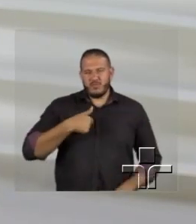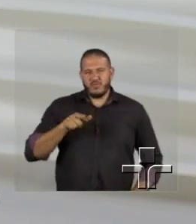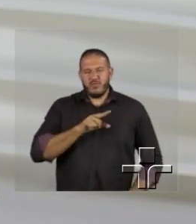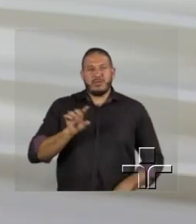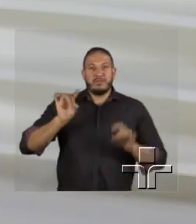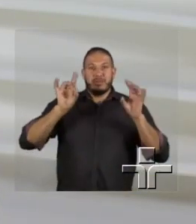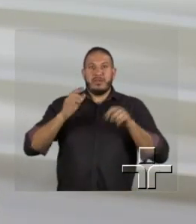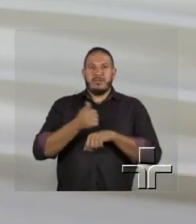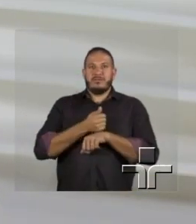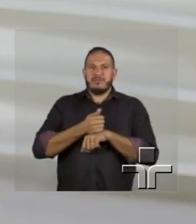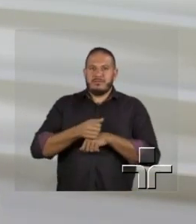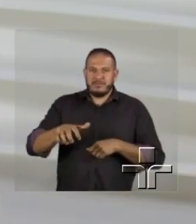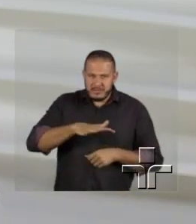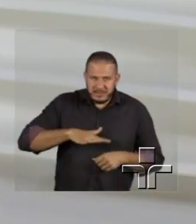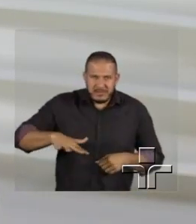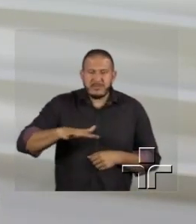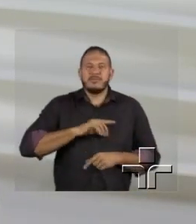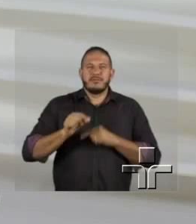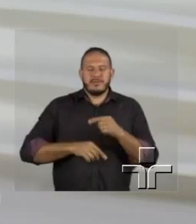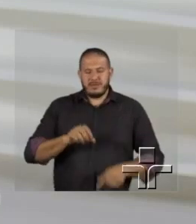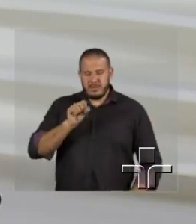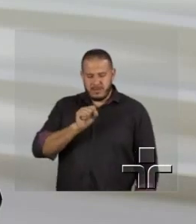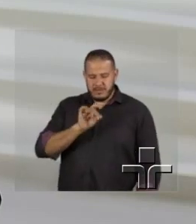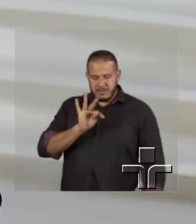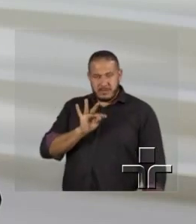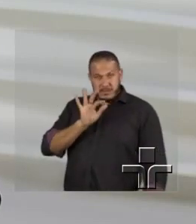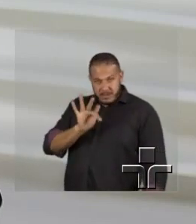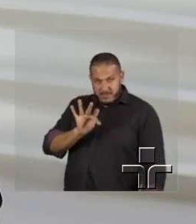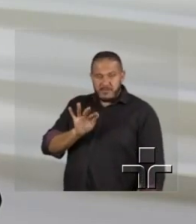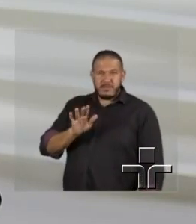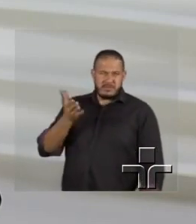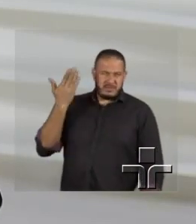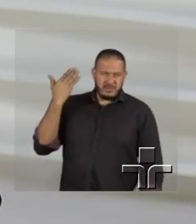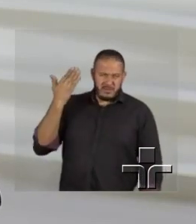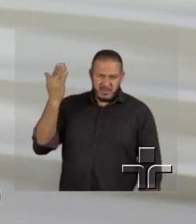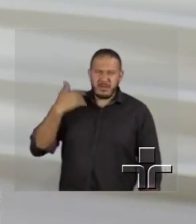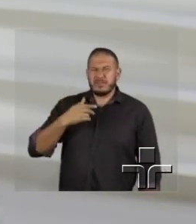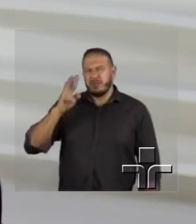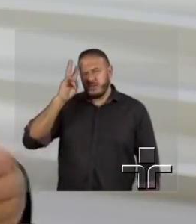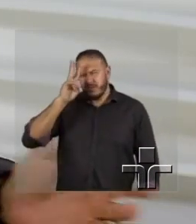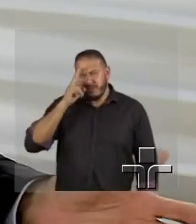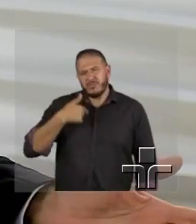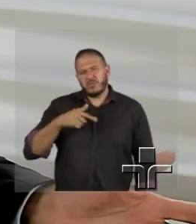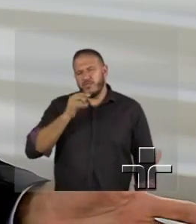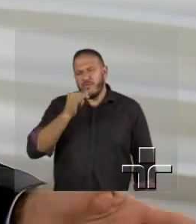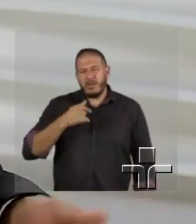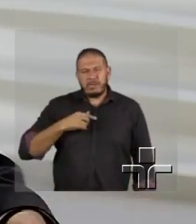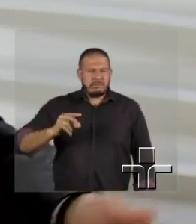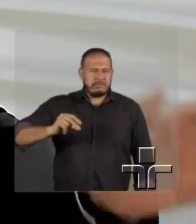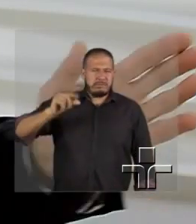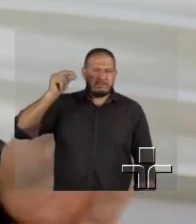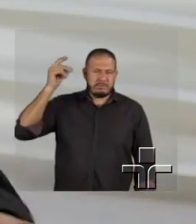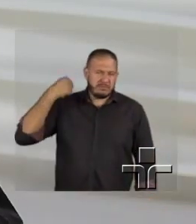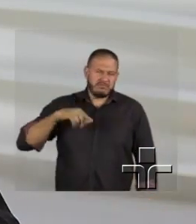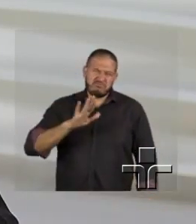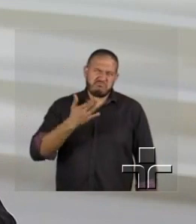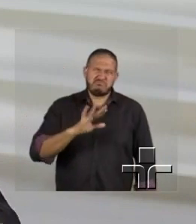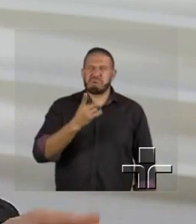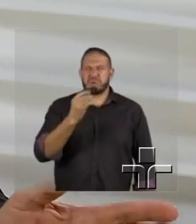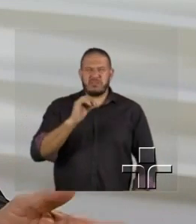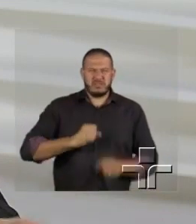Então, eu também me tornei um cara um pouco aventureiro. Quando sou convidado para aventura, eu não resisto. Estar aqui, por exemplo, é um desafio que faz parte